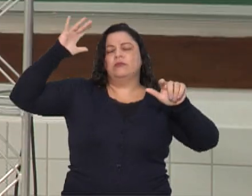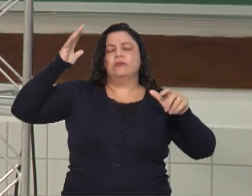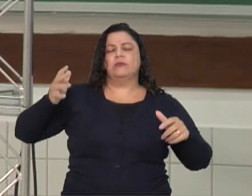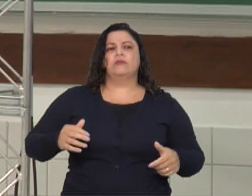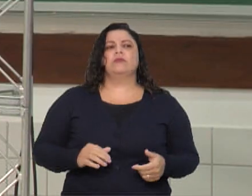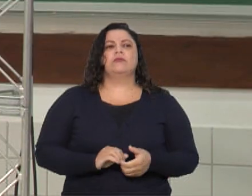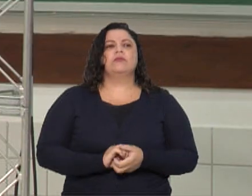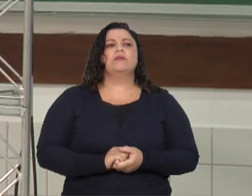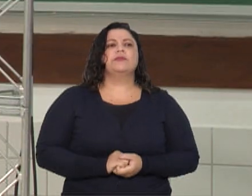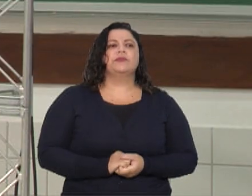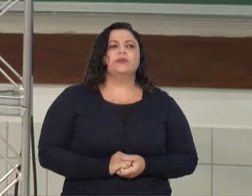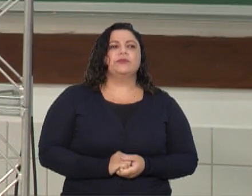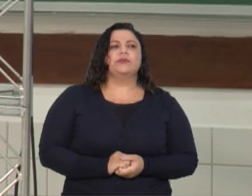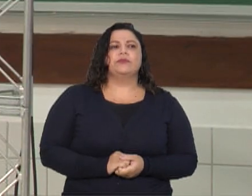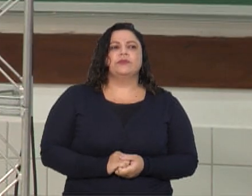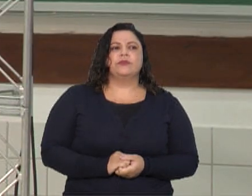música.